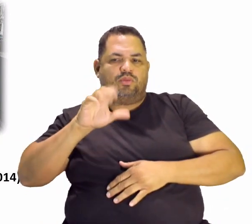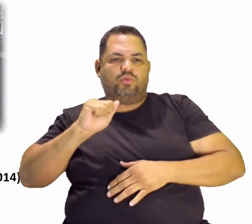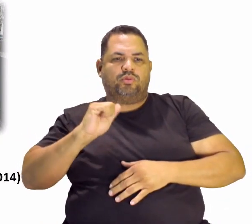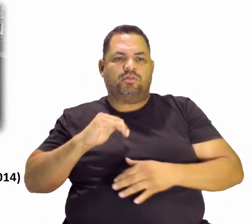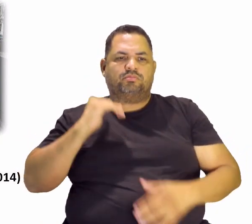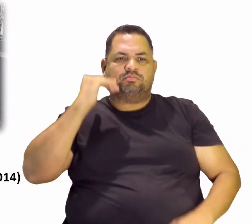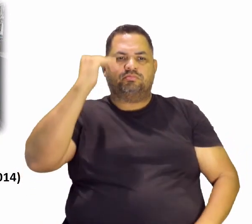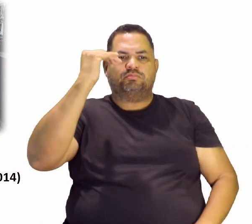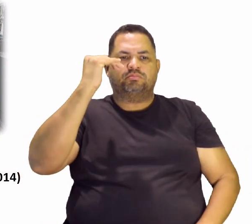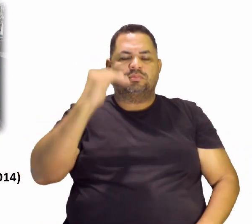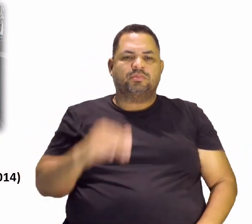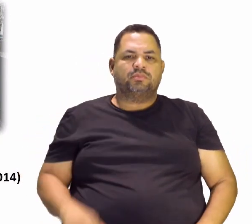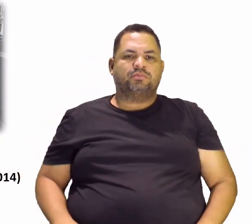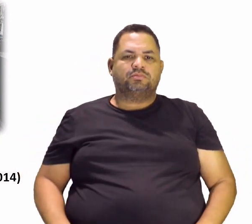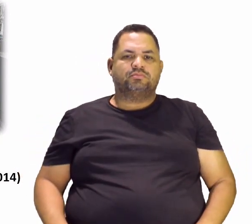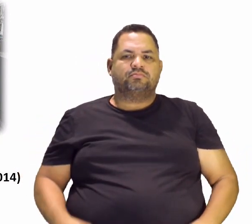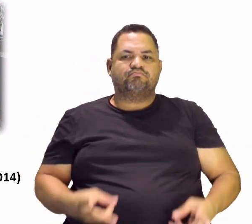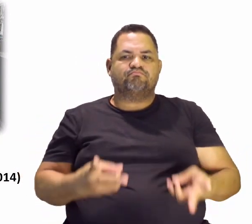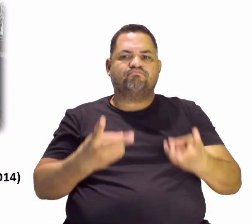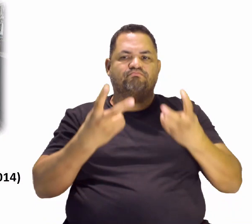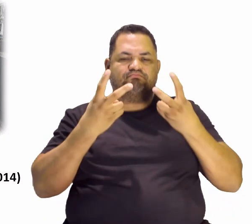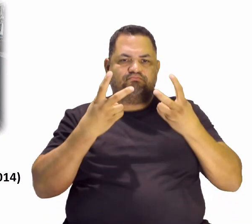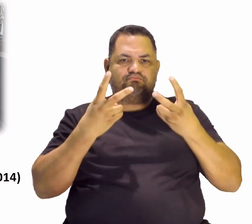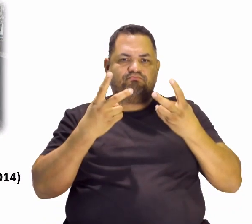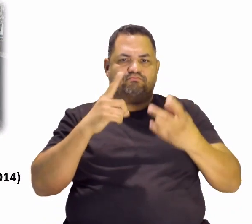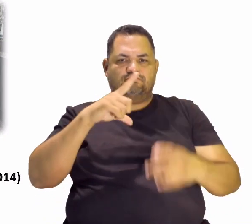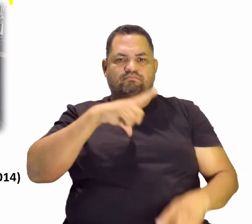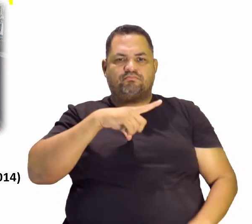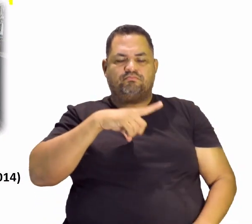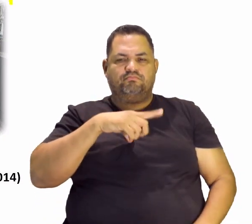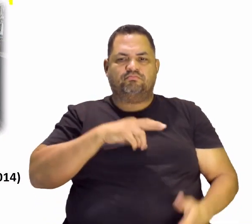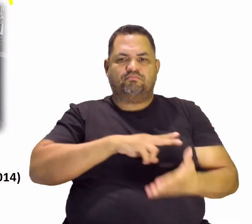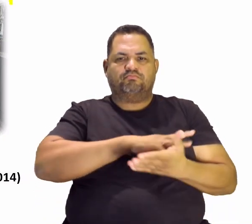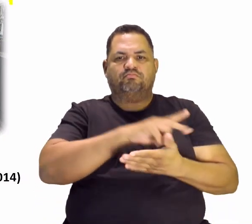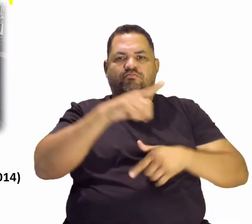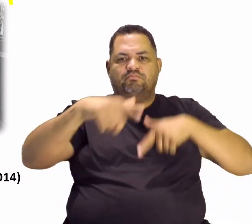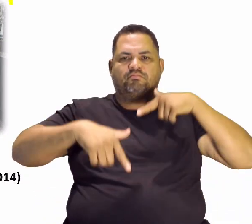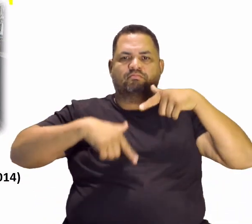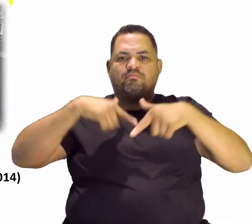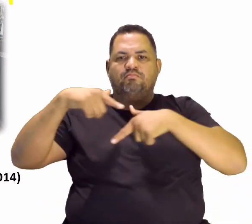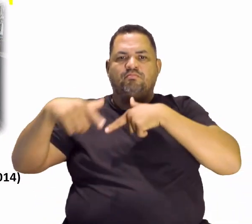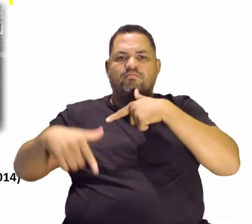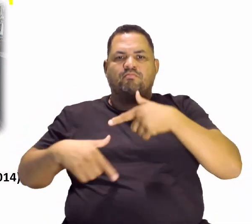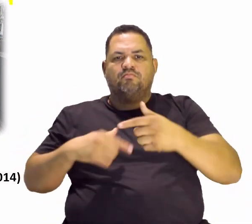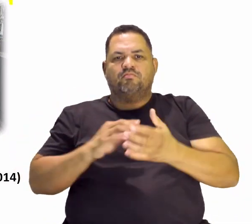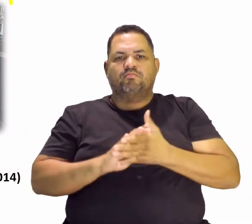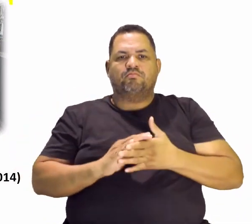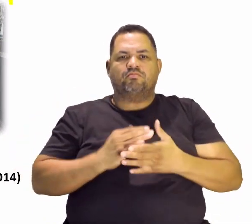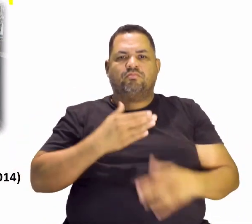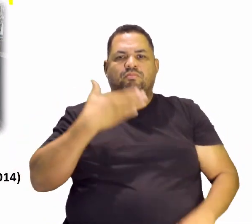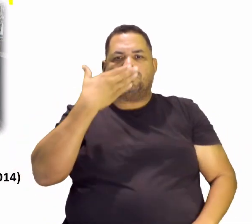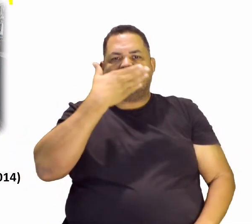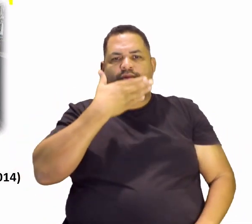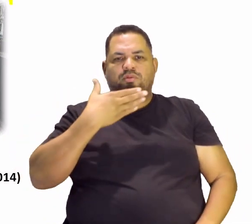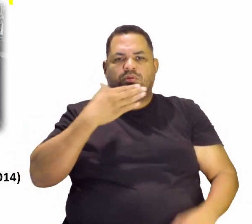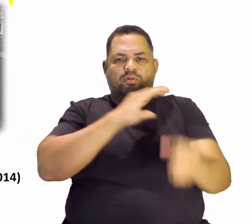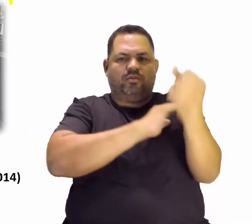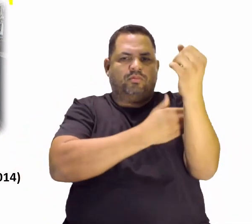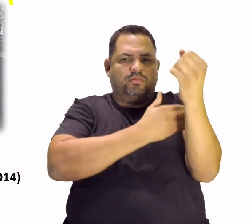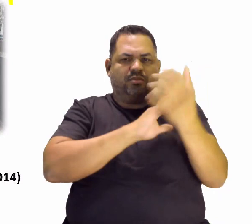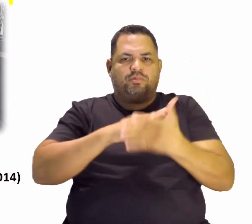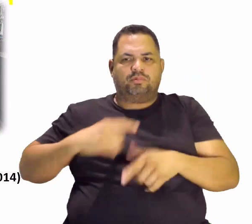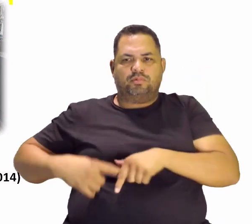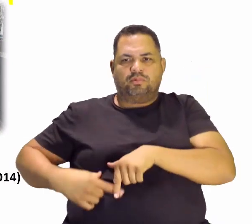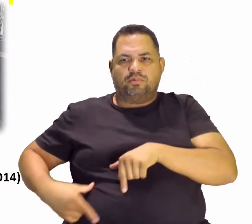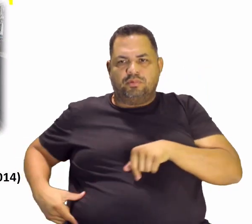uma corrida. Vocês percebam que existe aí diversos trabalhos de glicogênio muscular, de glicogênio hepático,